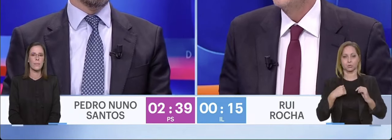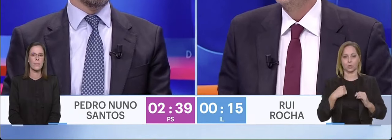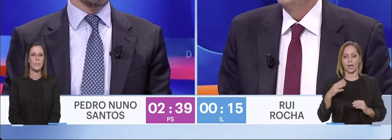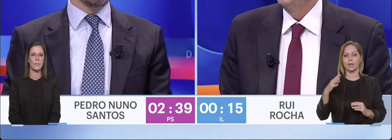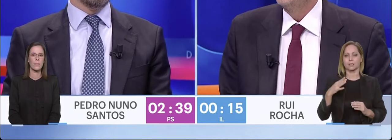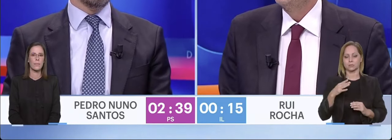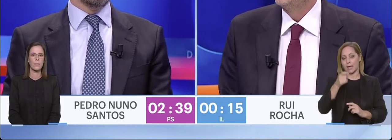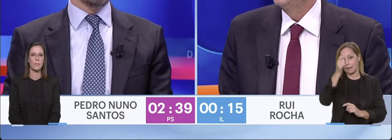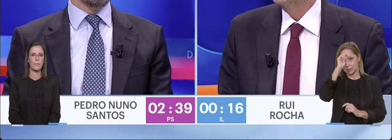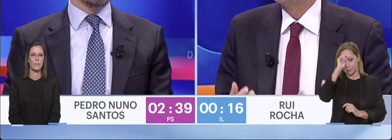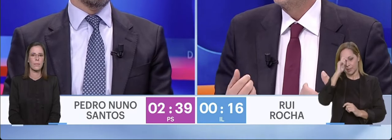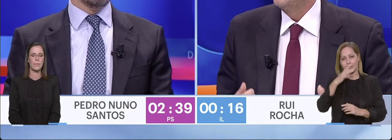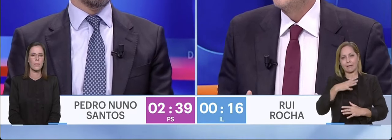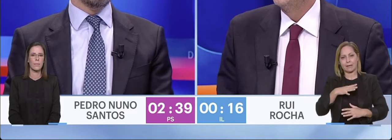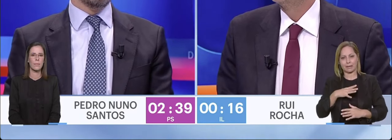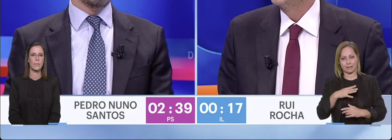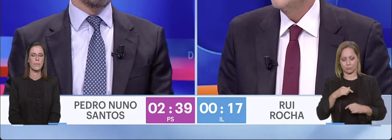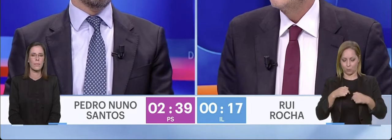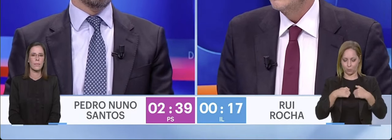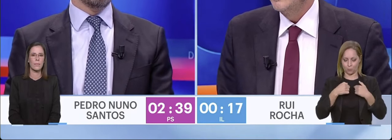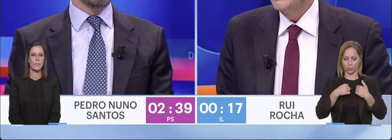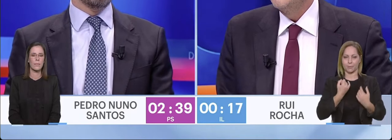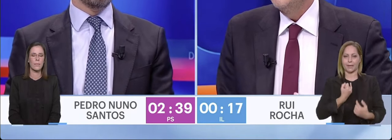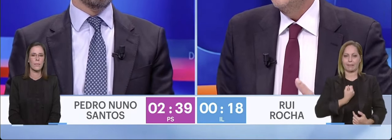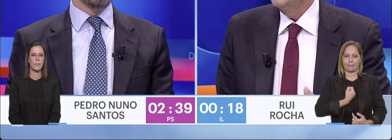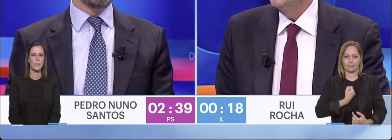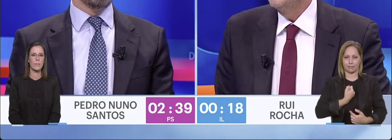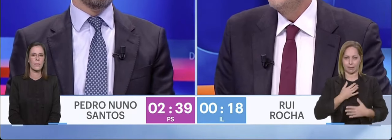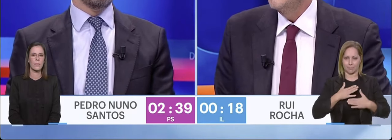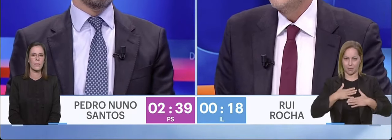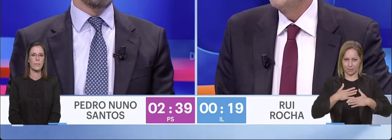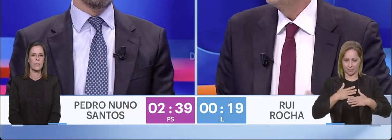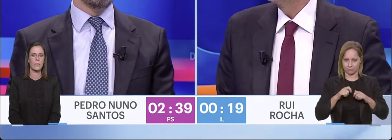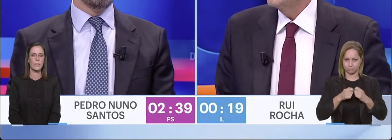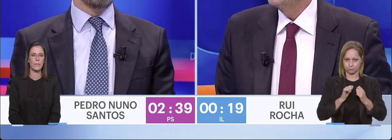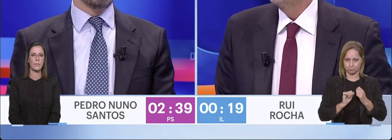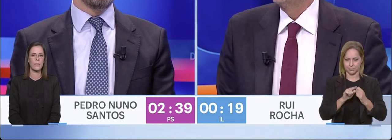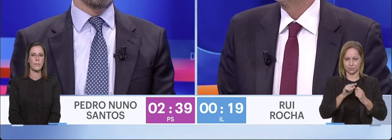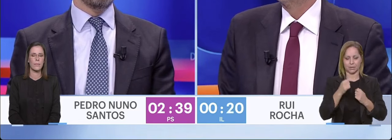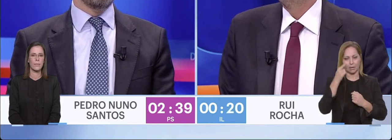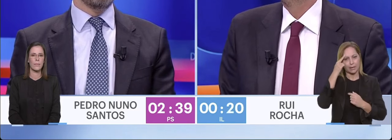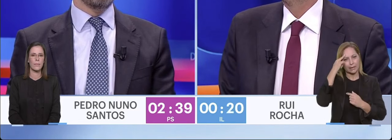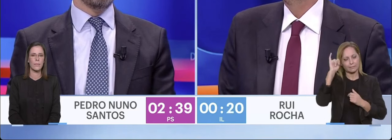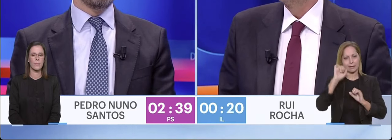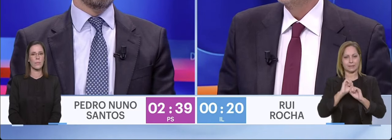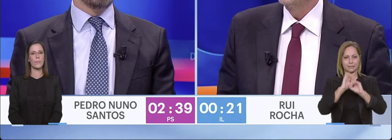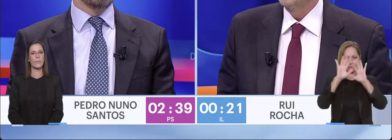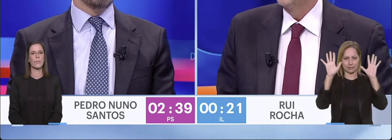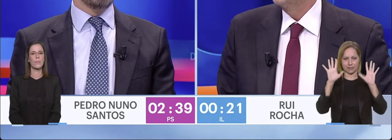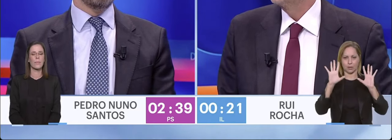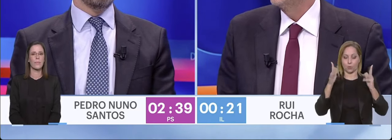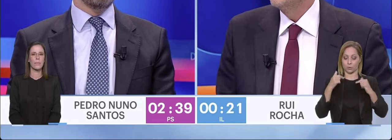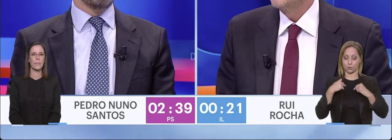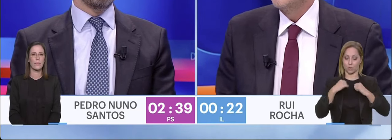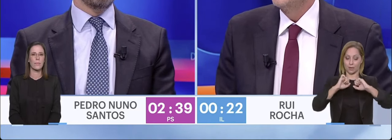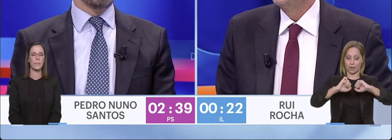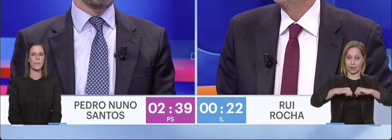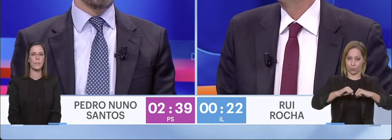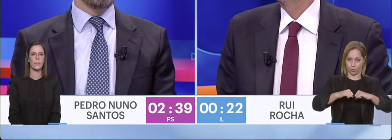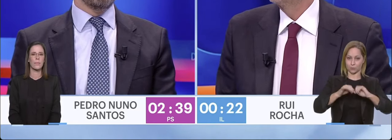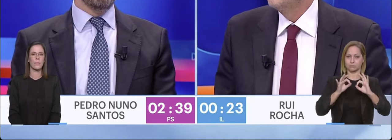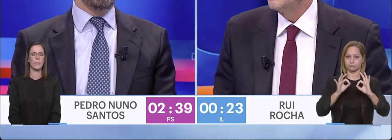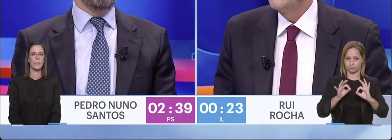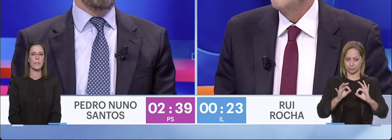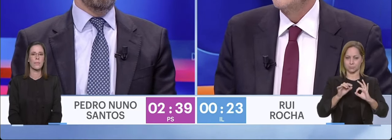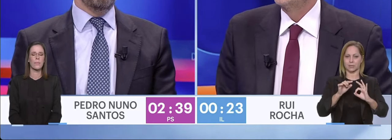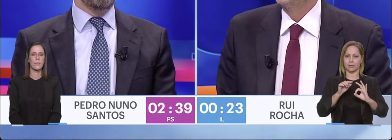respeito e pela nossa própria identidade e uma ideia muito clara nós quando entramos num acordo entramos num acordo para